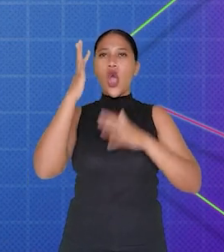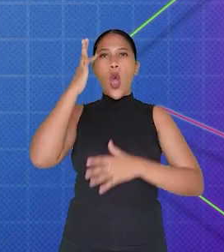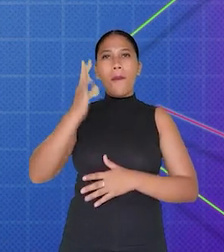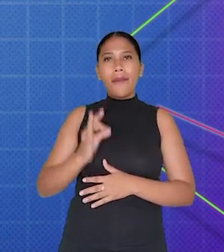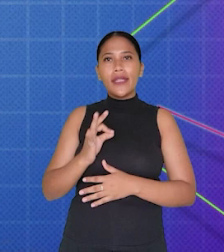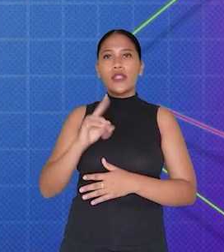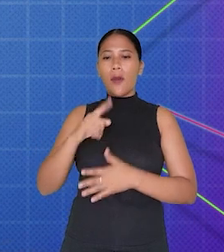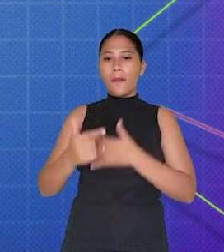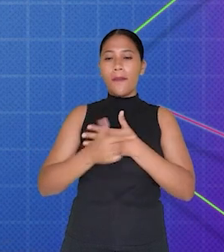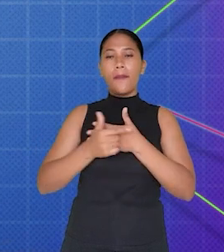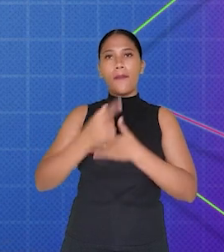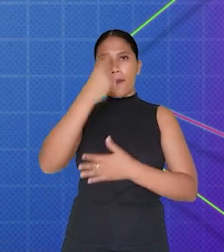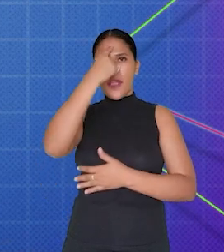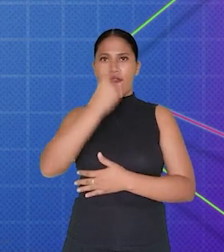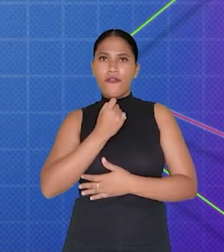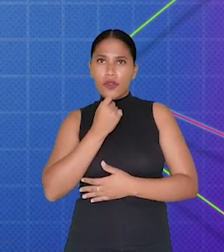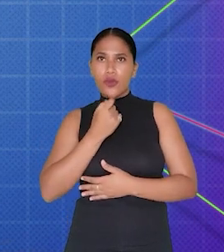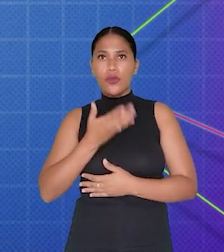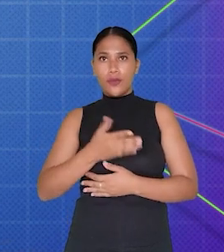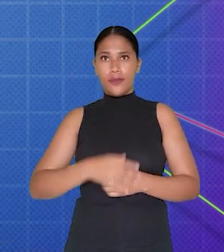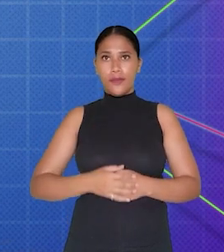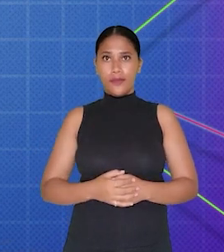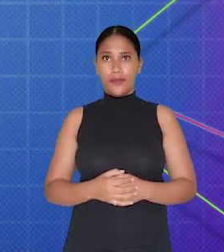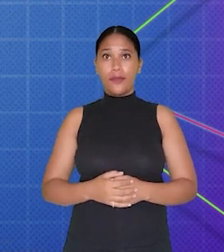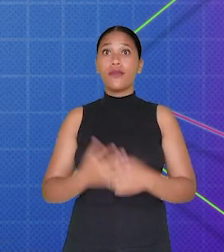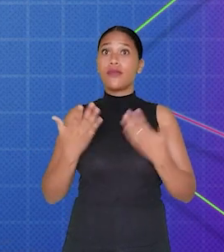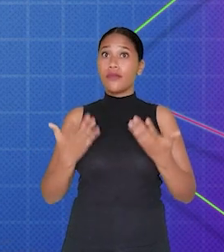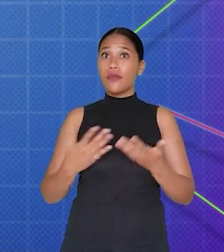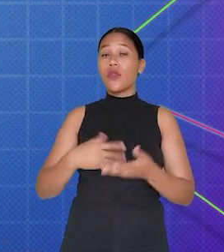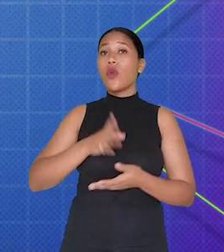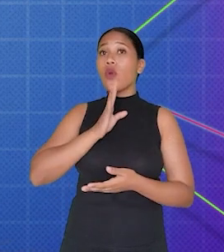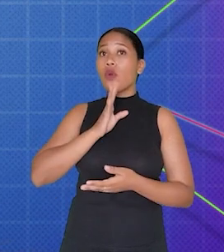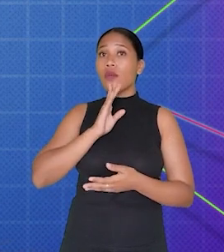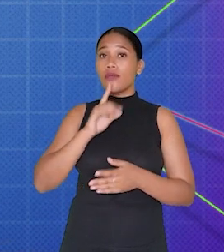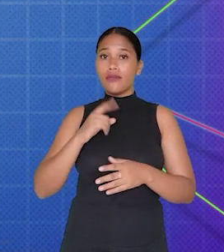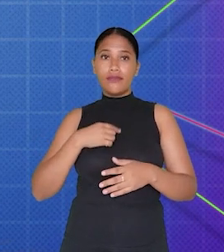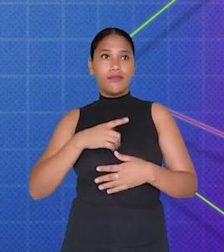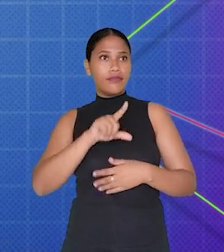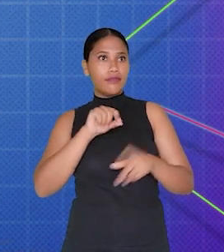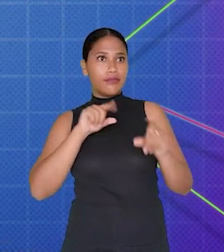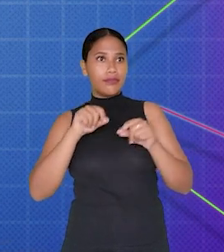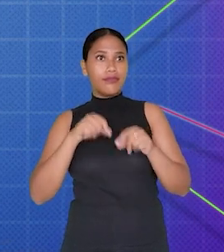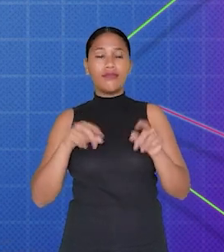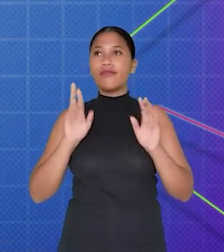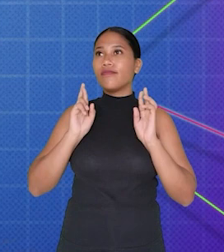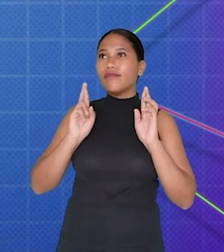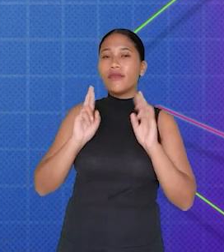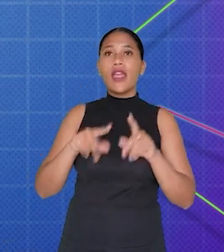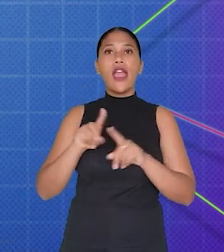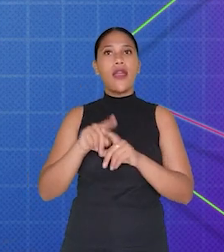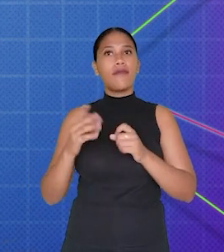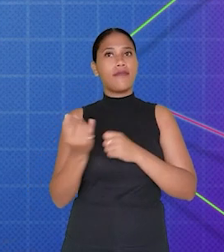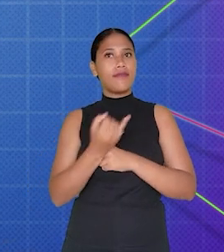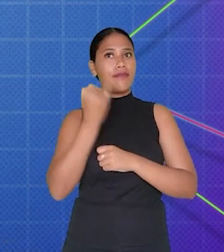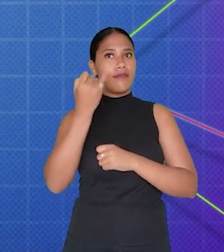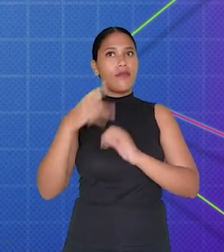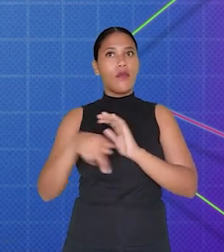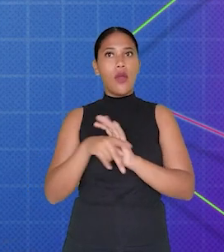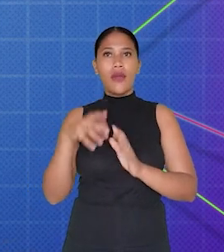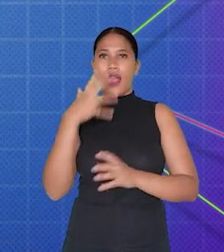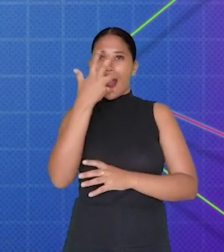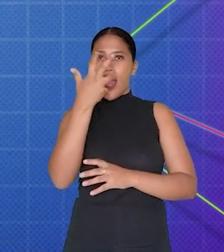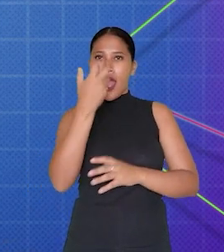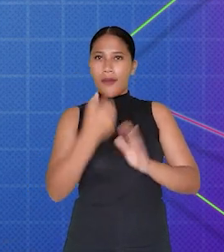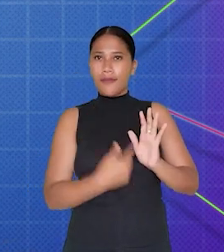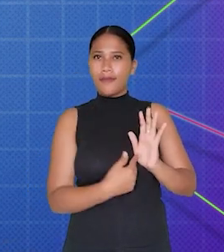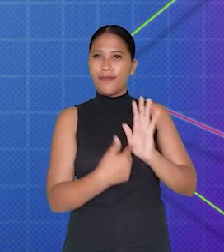clara compreensão do perfil do jogador que será o alvo desse produto. Conhecer as preferências e expectativas dos jogadores é fundamental para oferecer